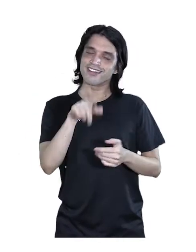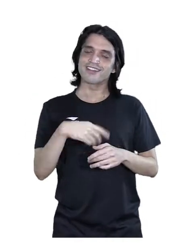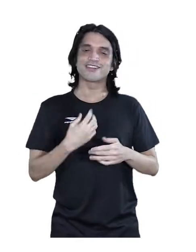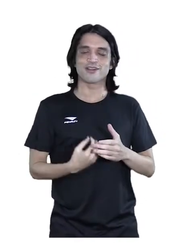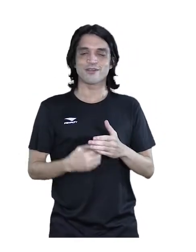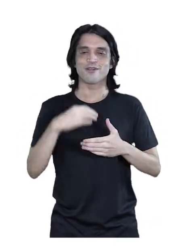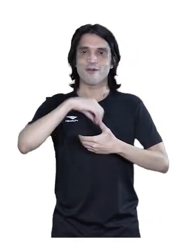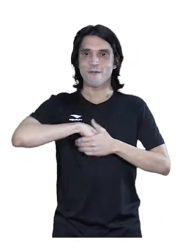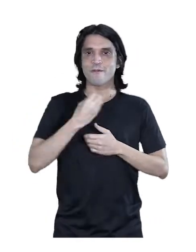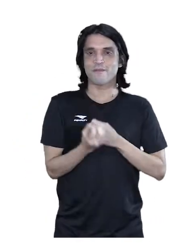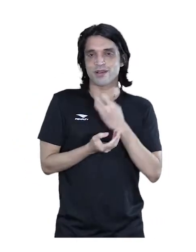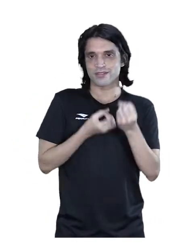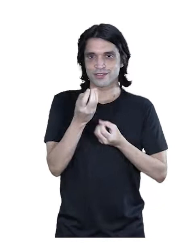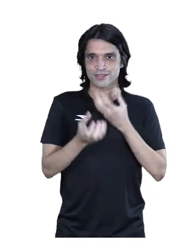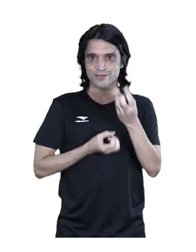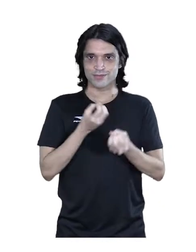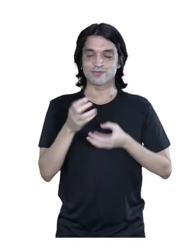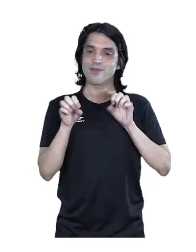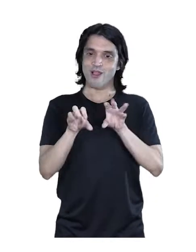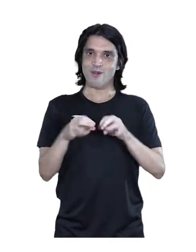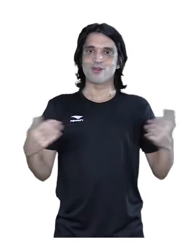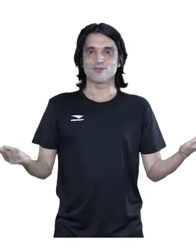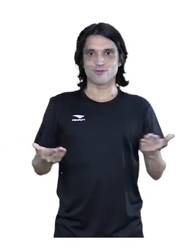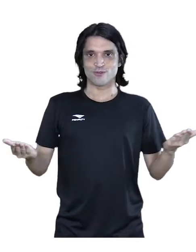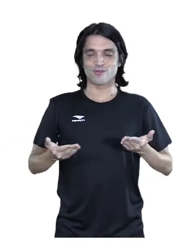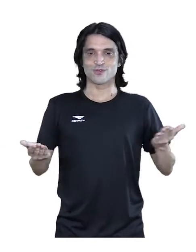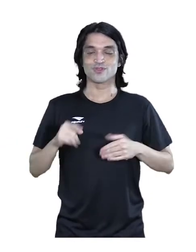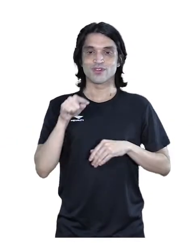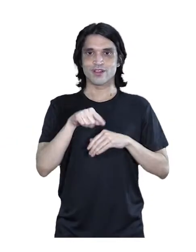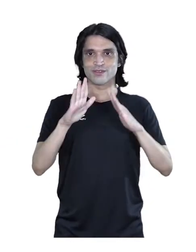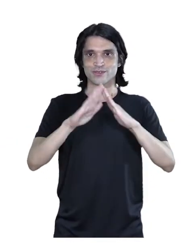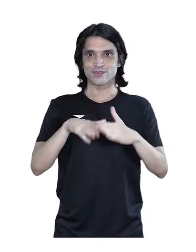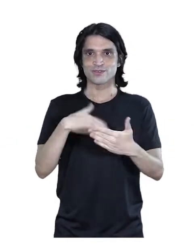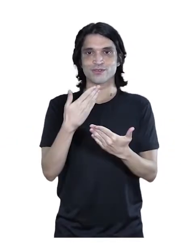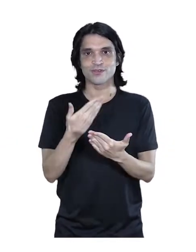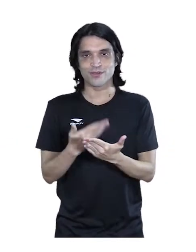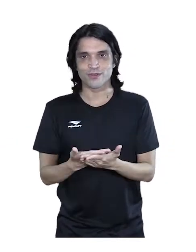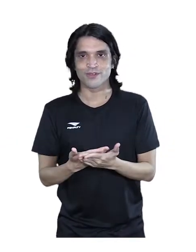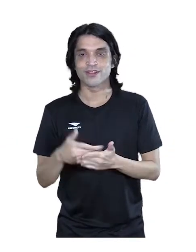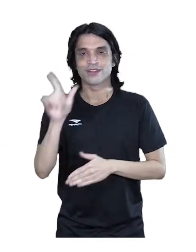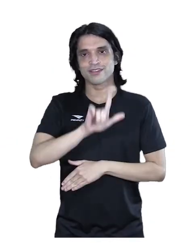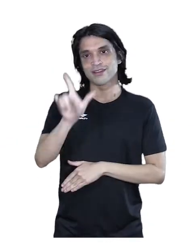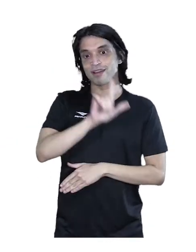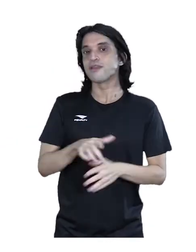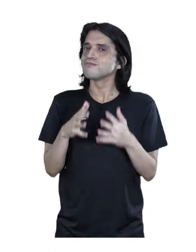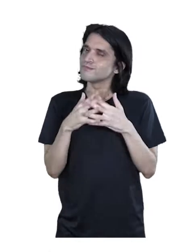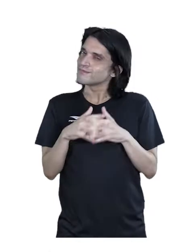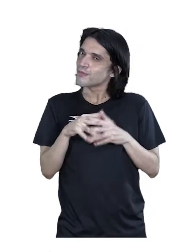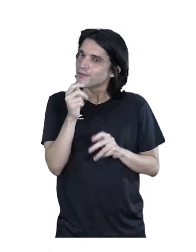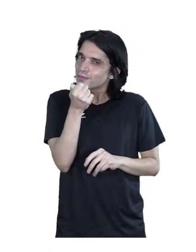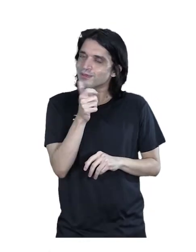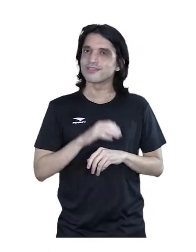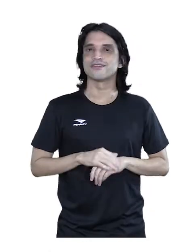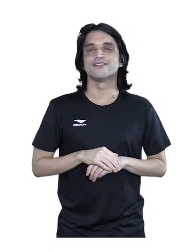Parnasianismo, a nossa aula de hoje. Será por essa escola literária um pouco complexa. Bom,